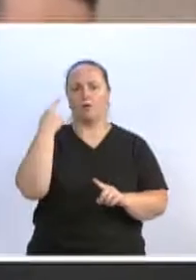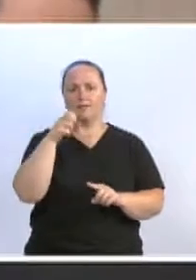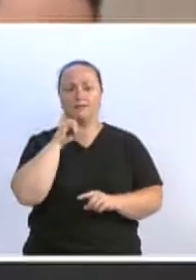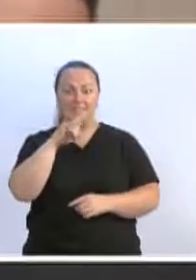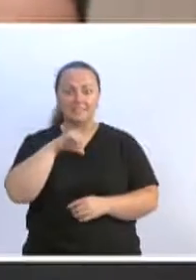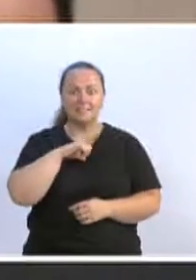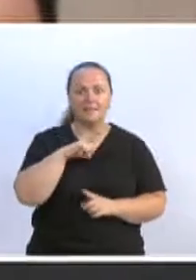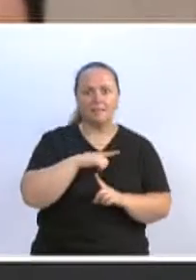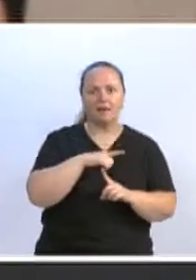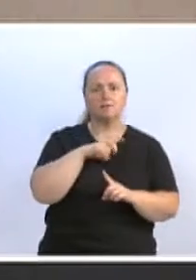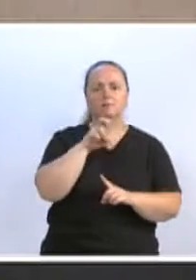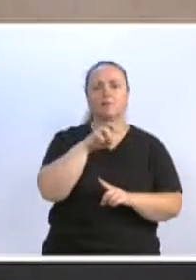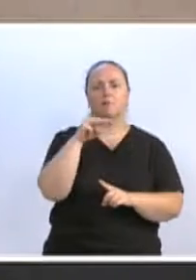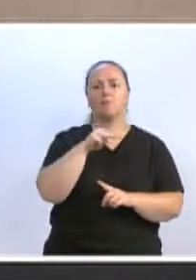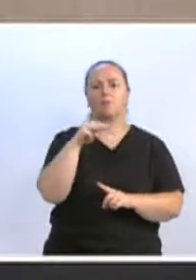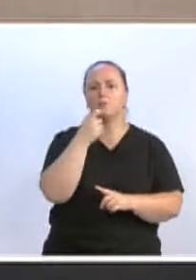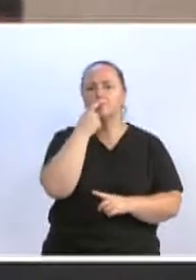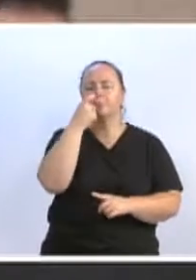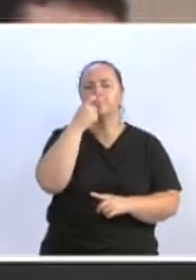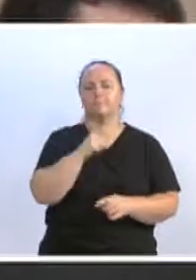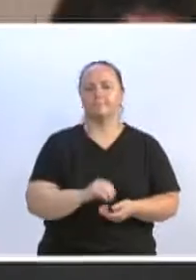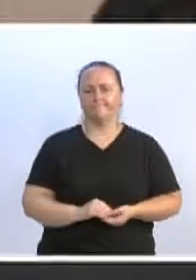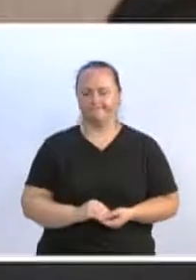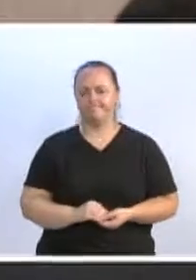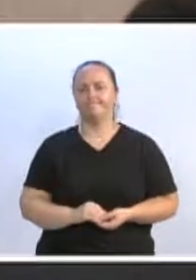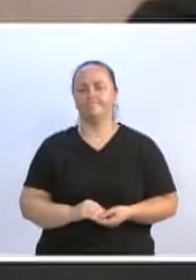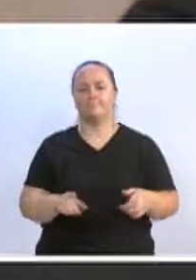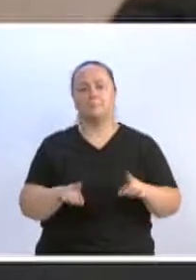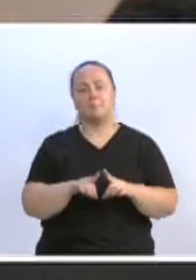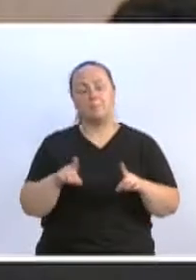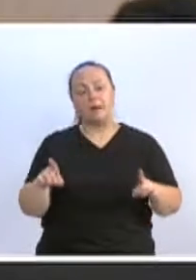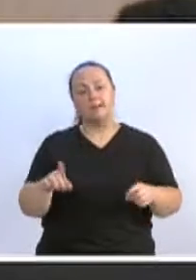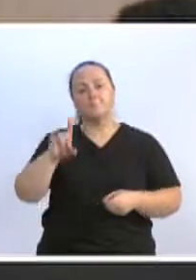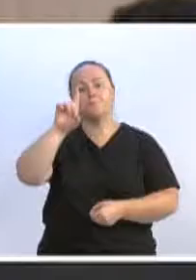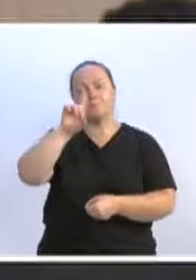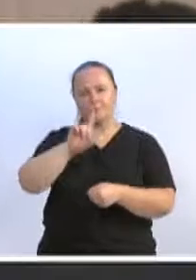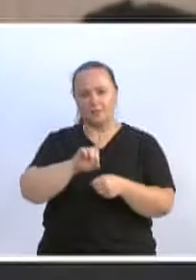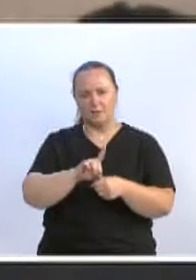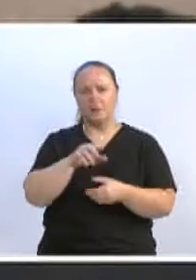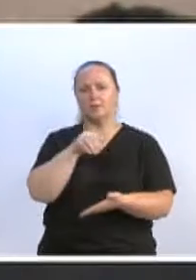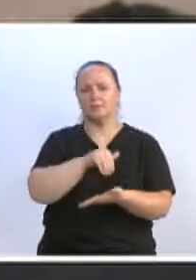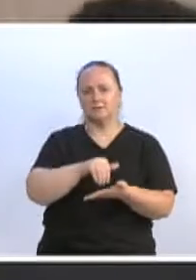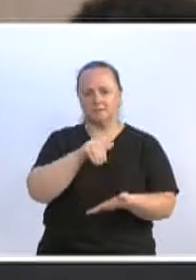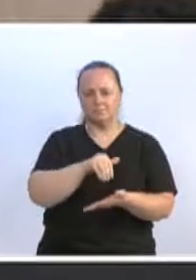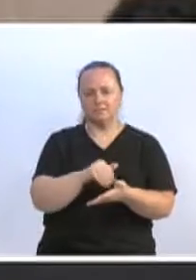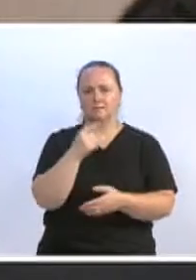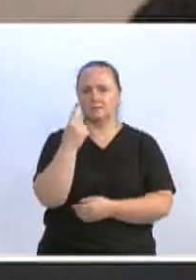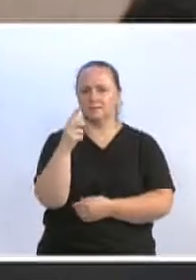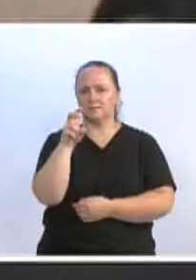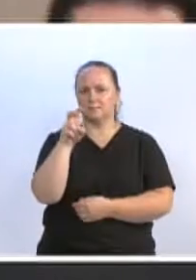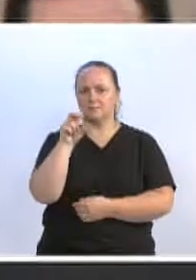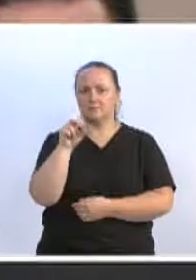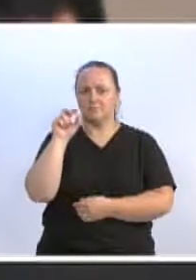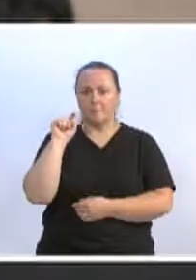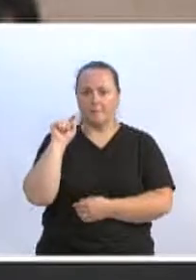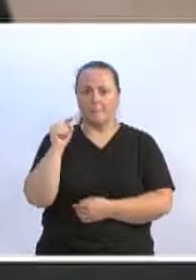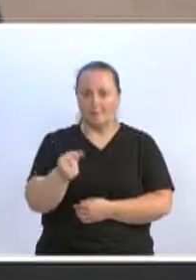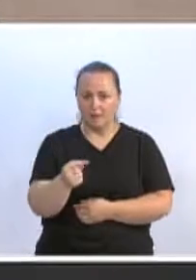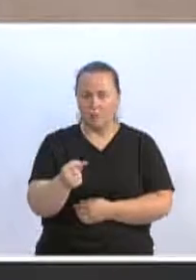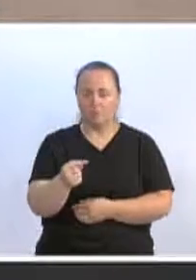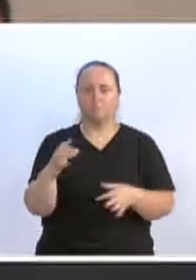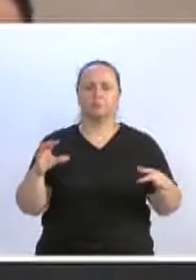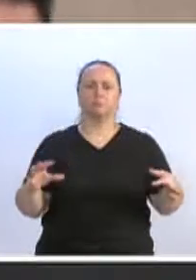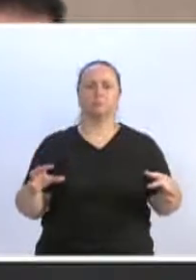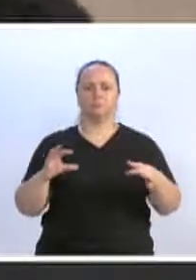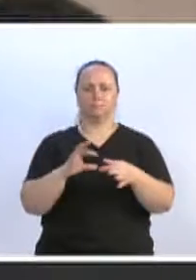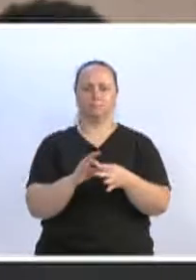pois segundo os geólogos da prefeitura segundo os diretores e secretários com 150 mil vamos manter a ligação